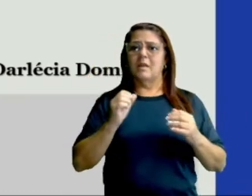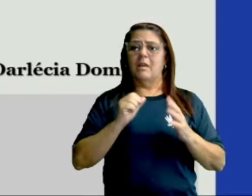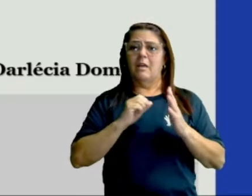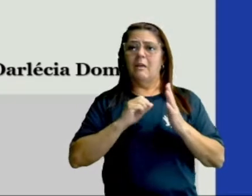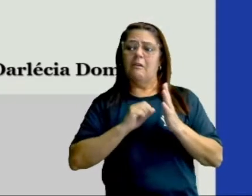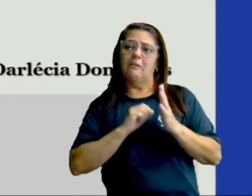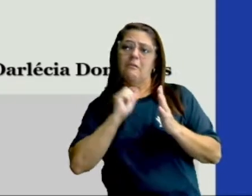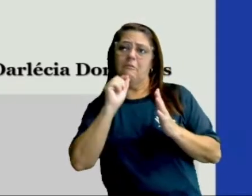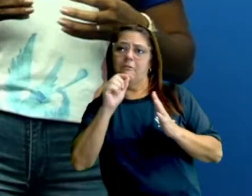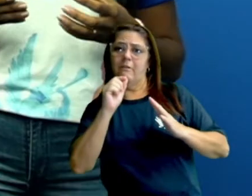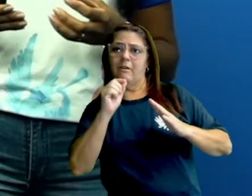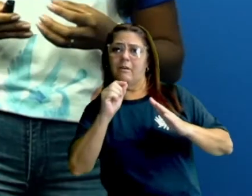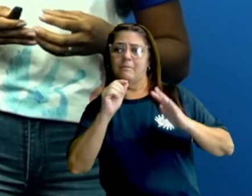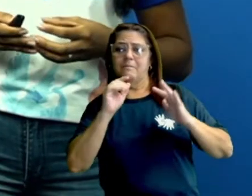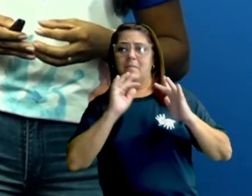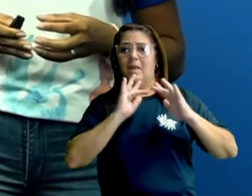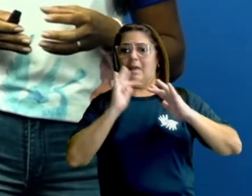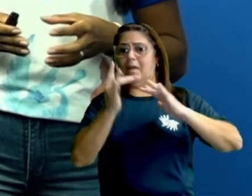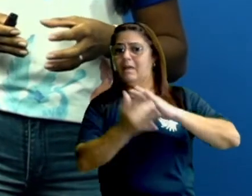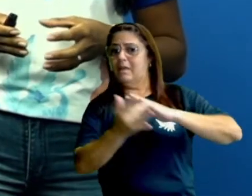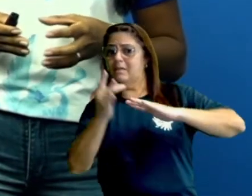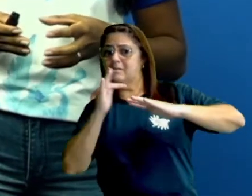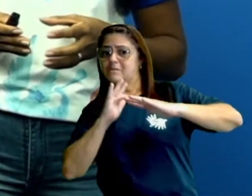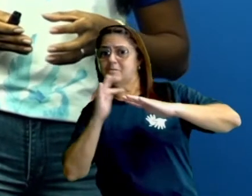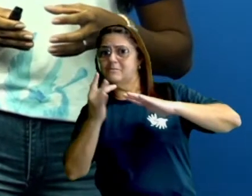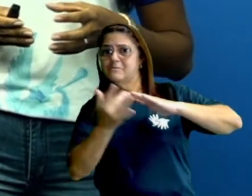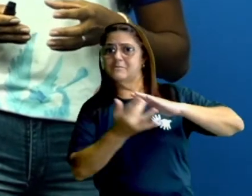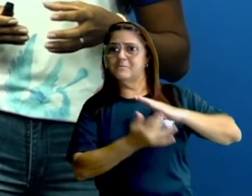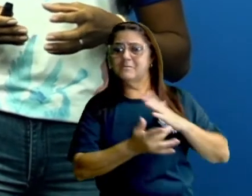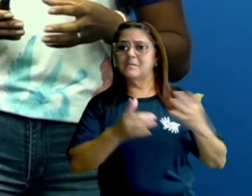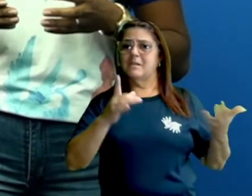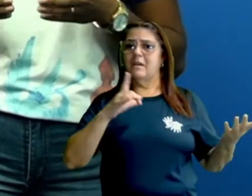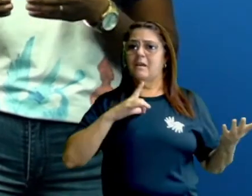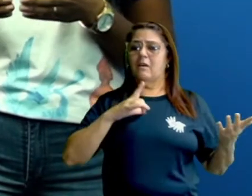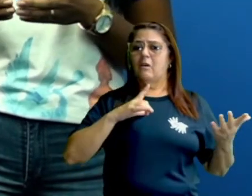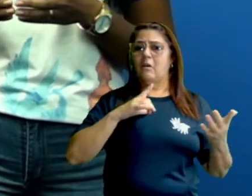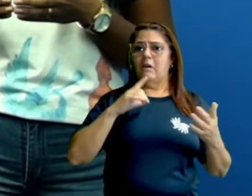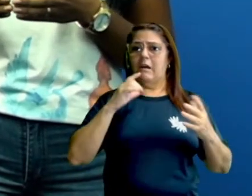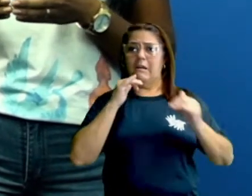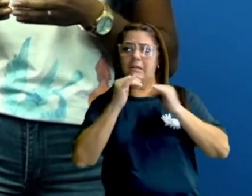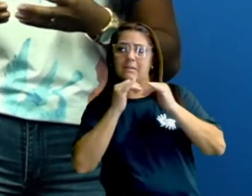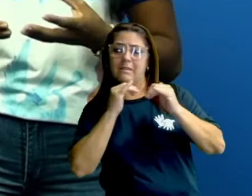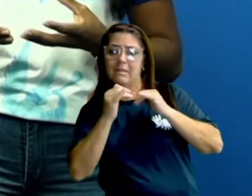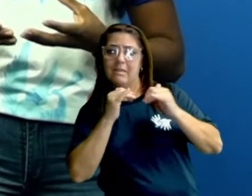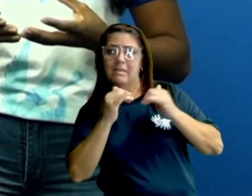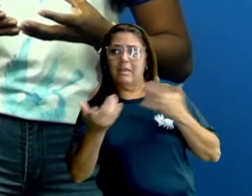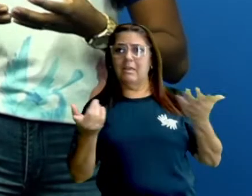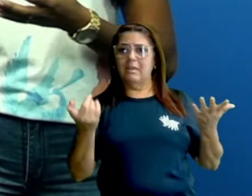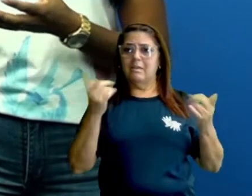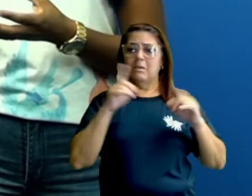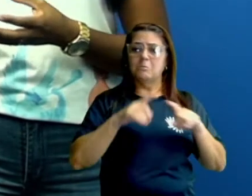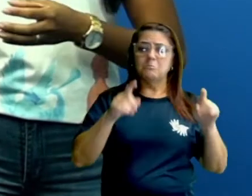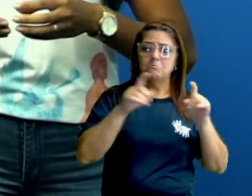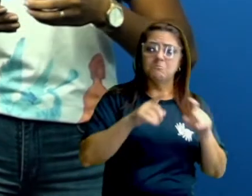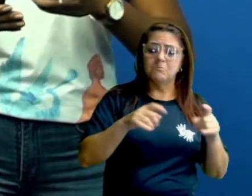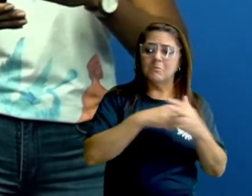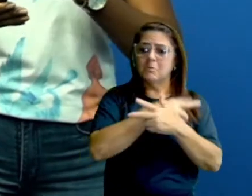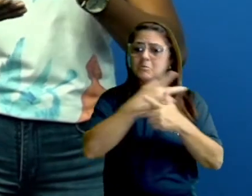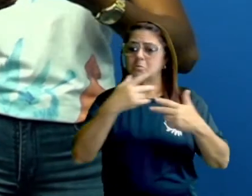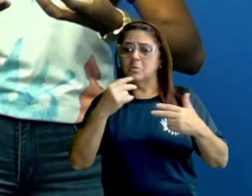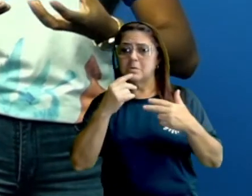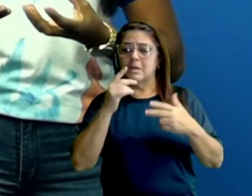sociais, sobre esse mundo digital que nós temos e que muitas vezes a gente nem para perceber